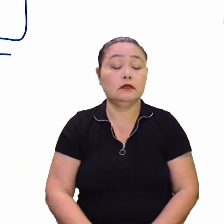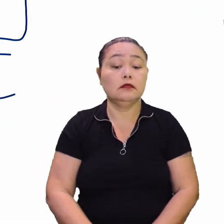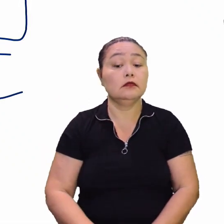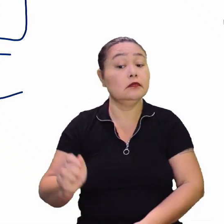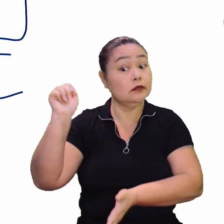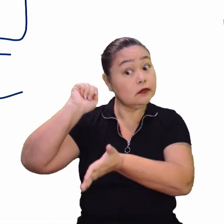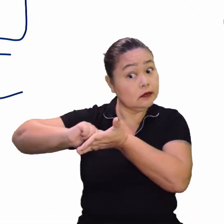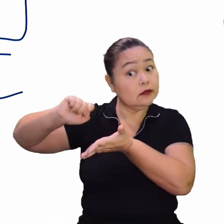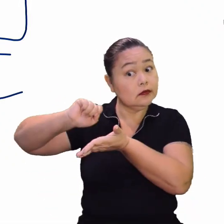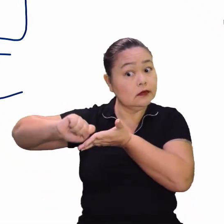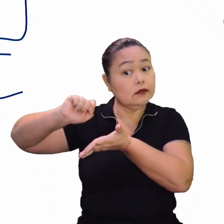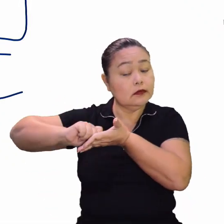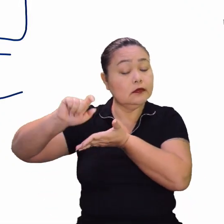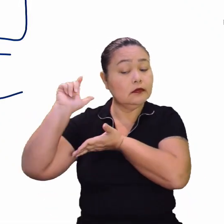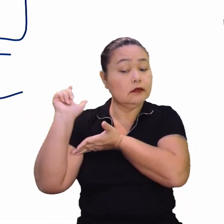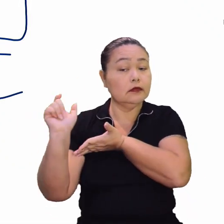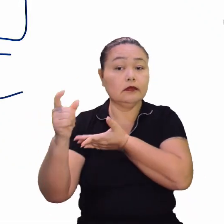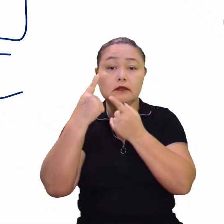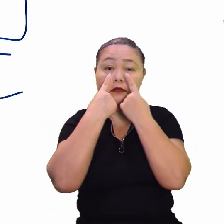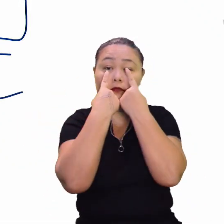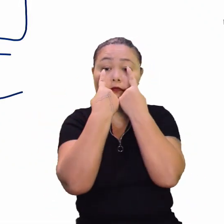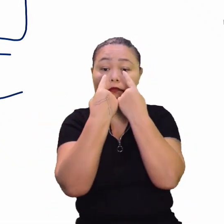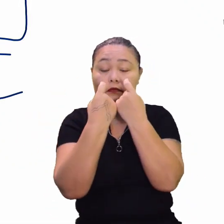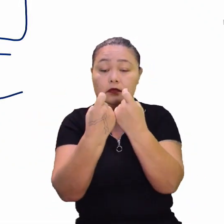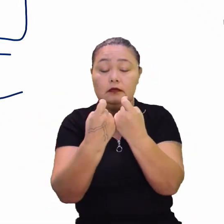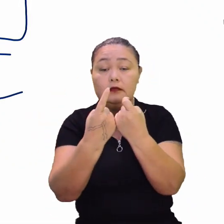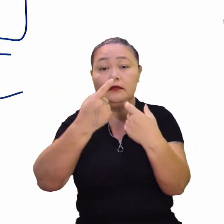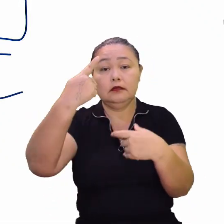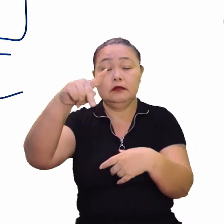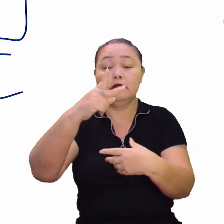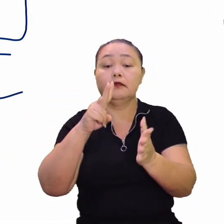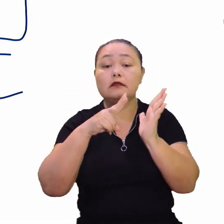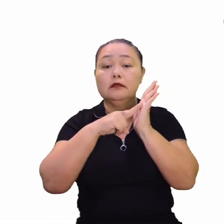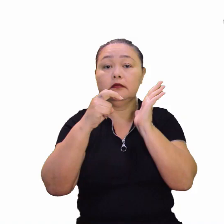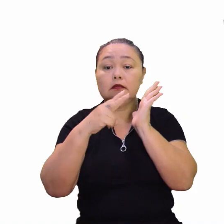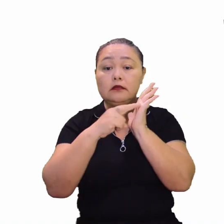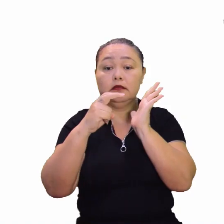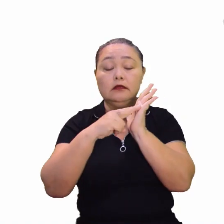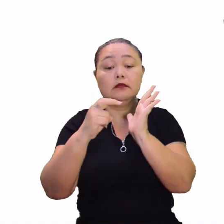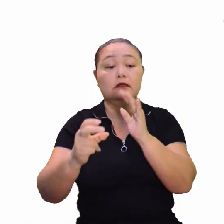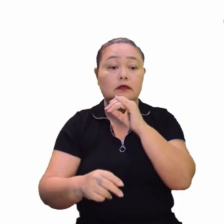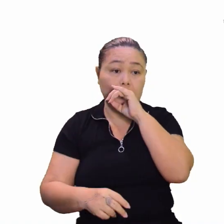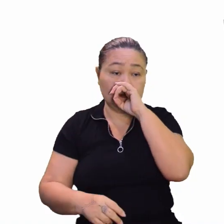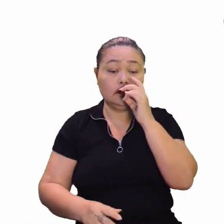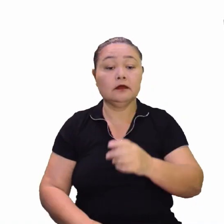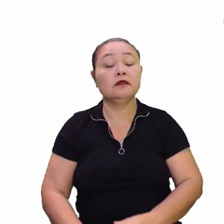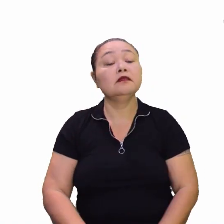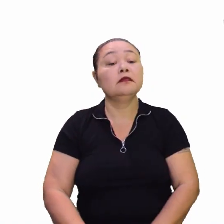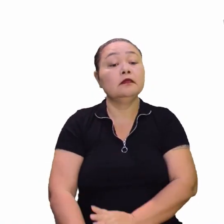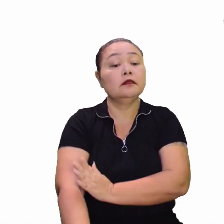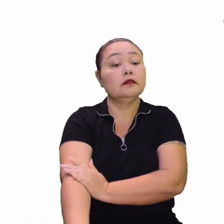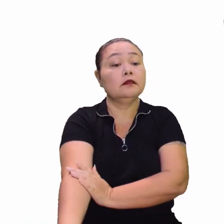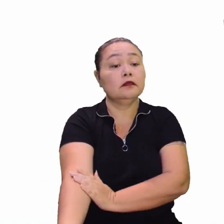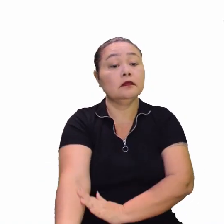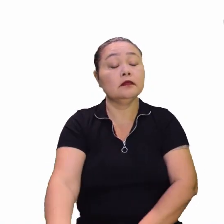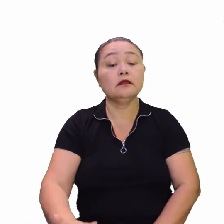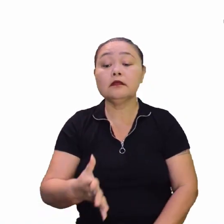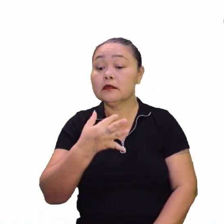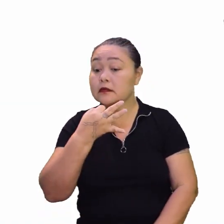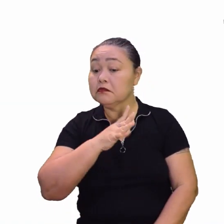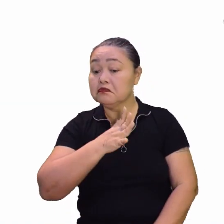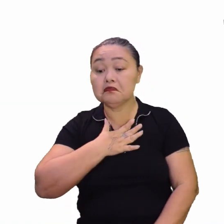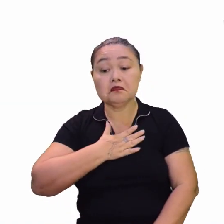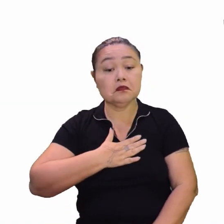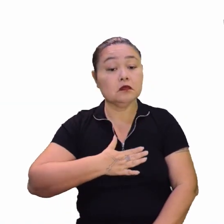Anota aí, palavra interessante para o seu vocabulário. Exato. Mais alguma